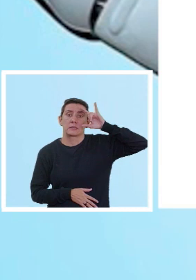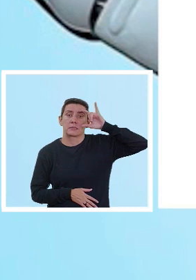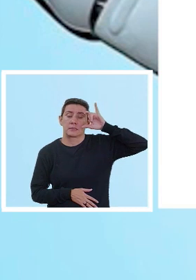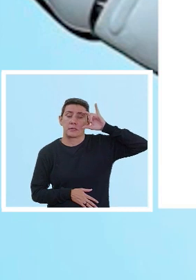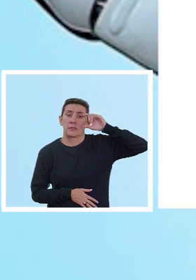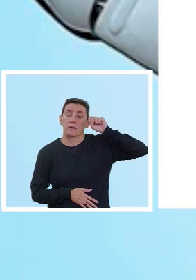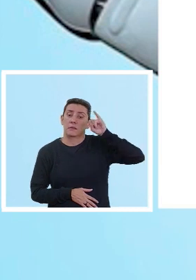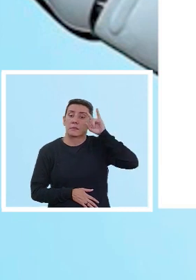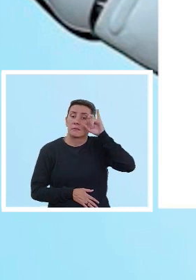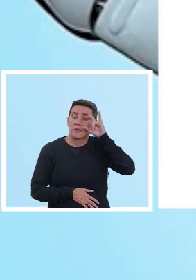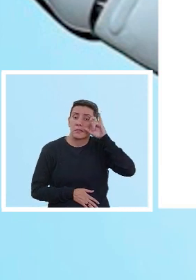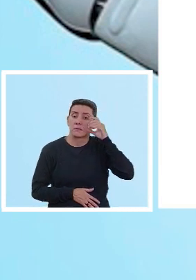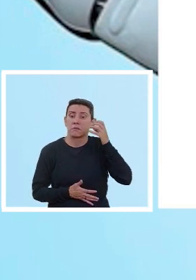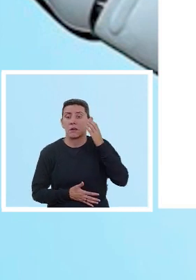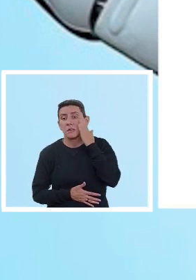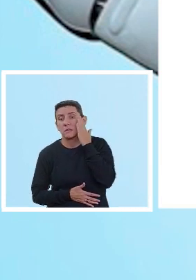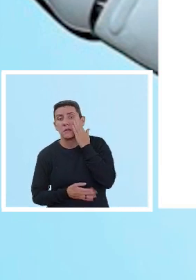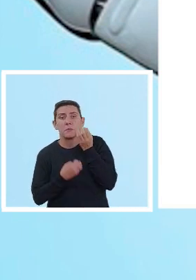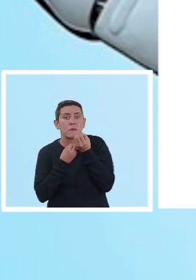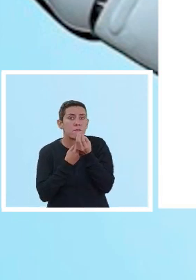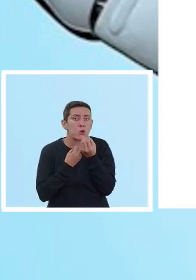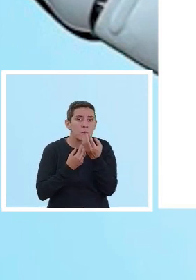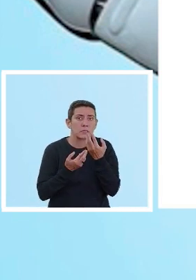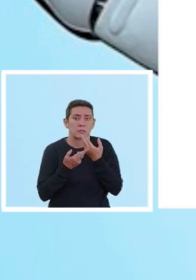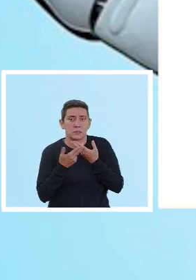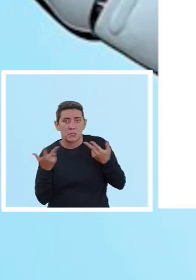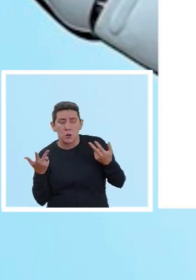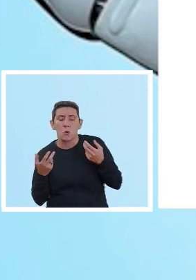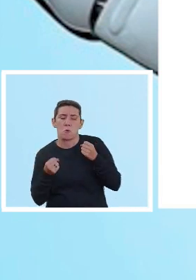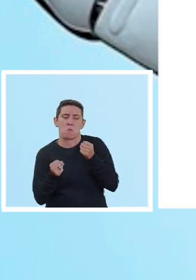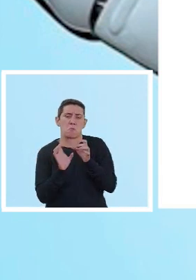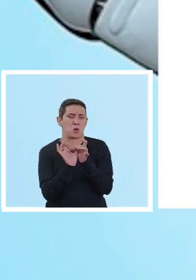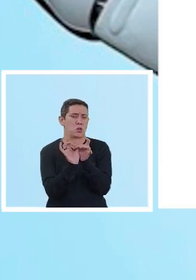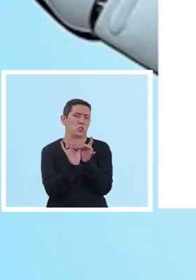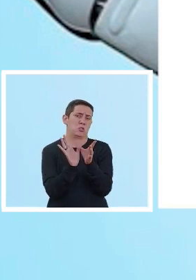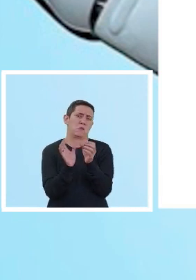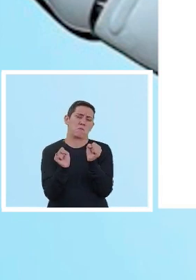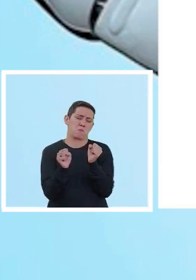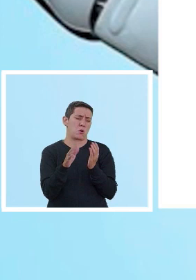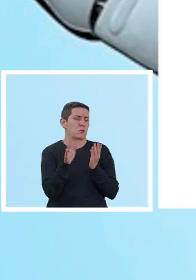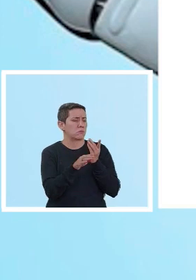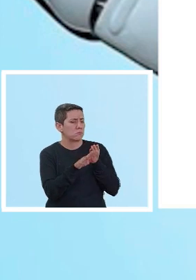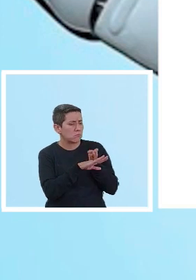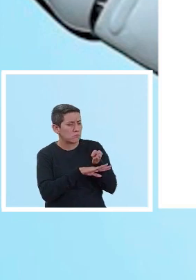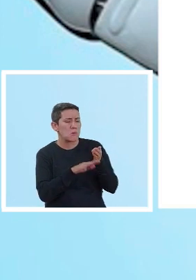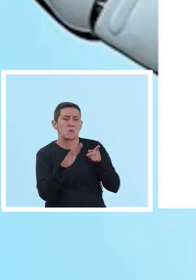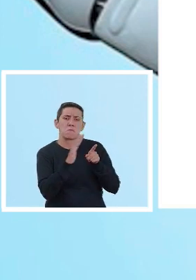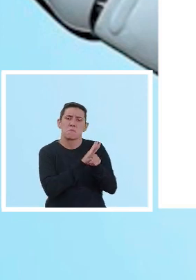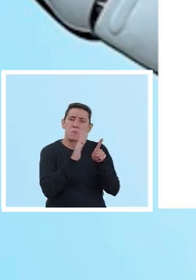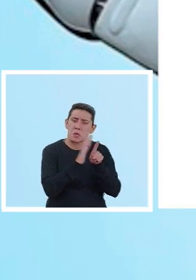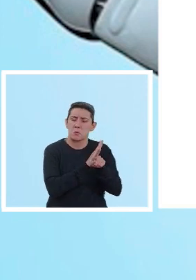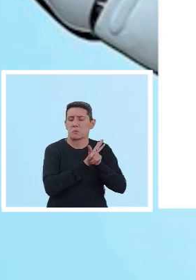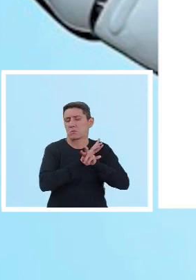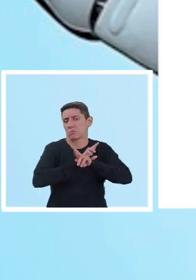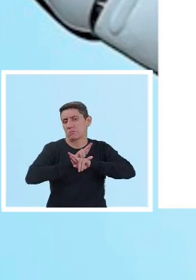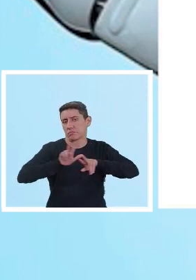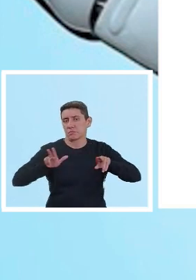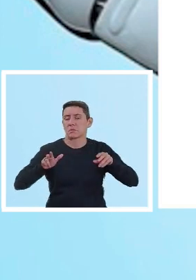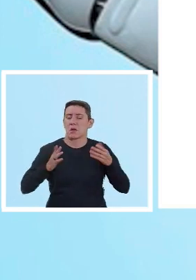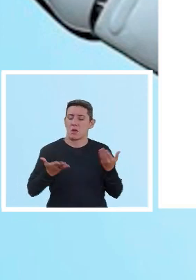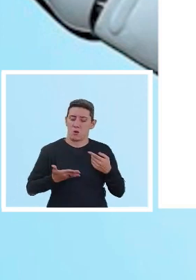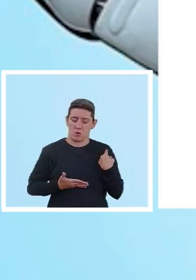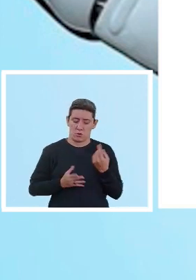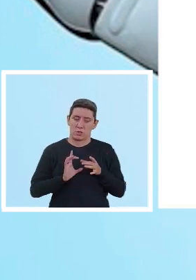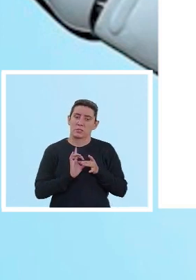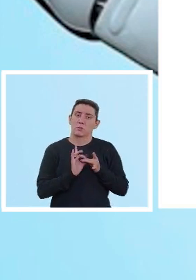um pouco mais as nossas atividades fiquem à vontade em participar nos perguntar e estamos à disposição